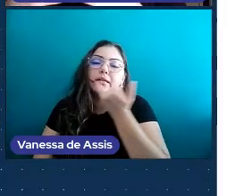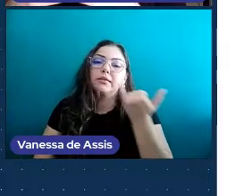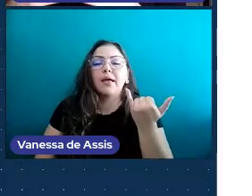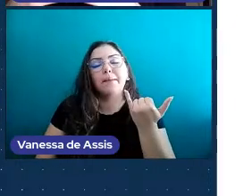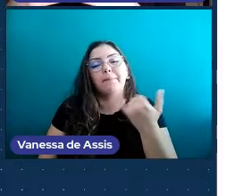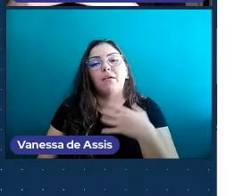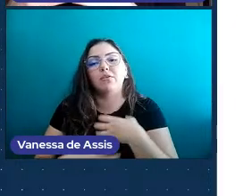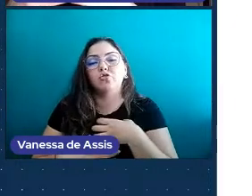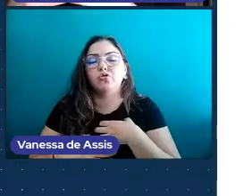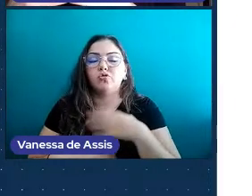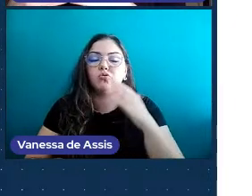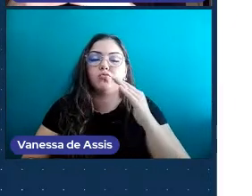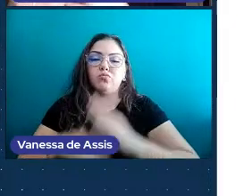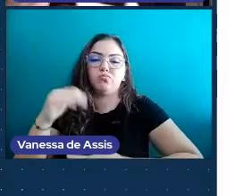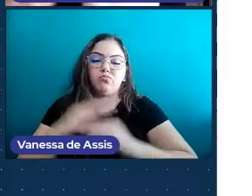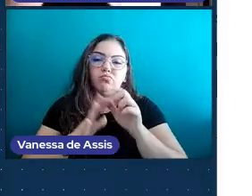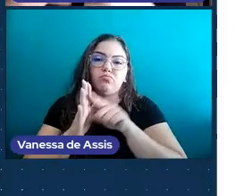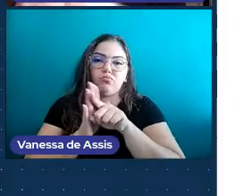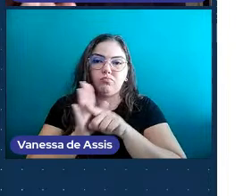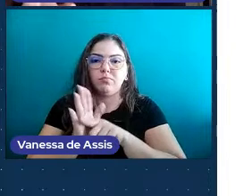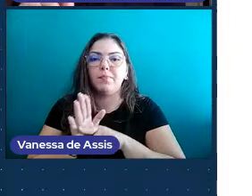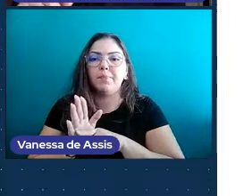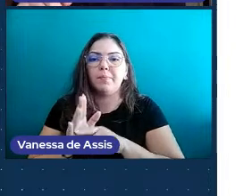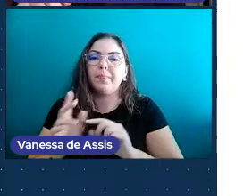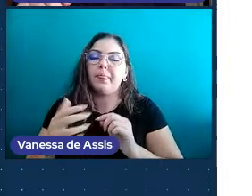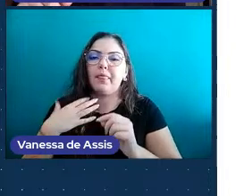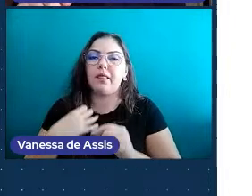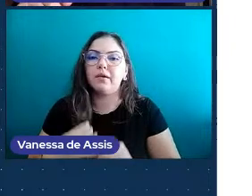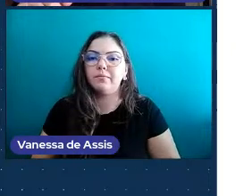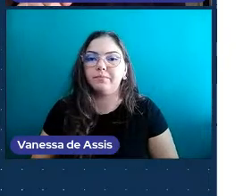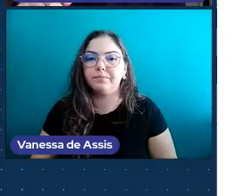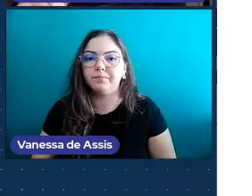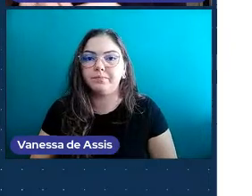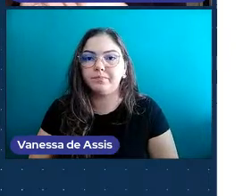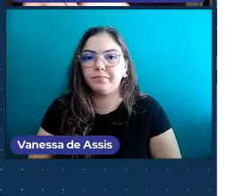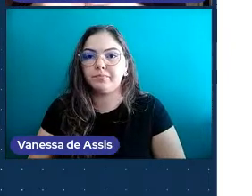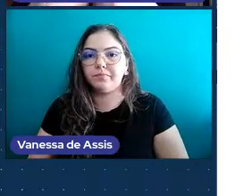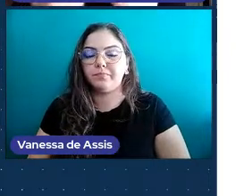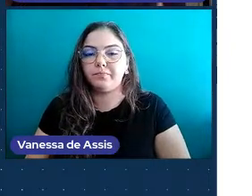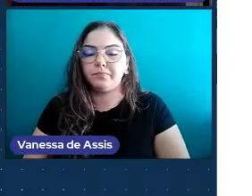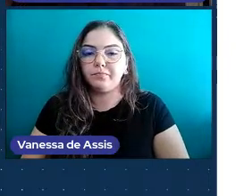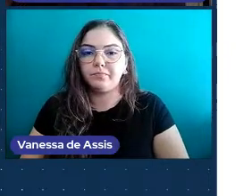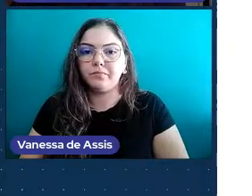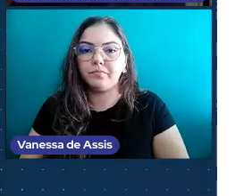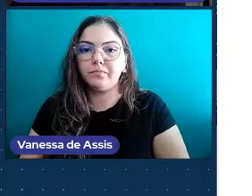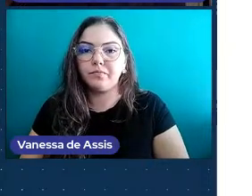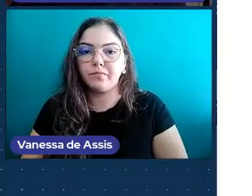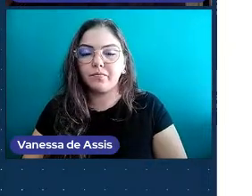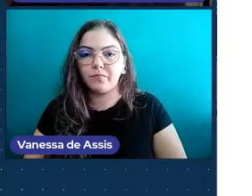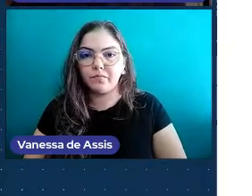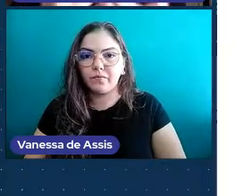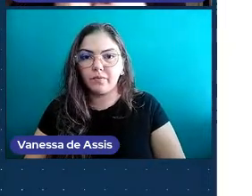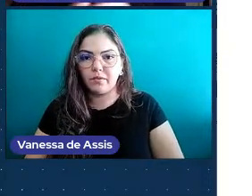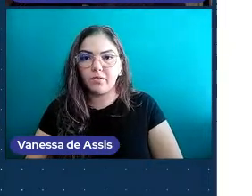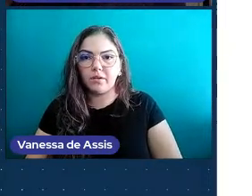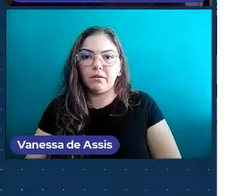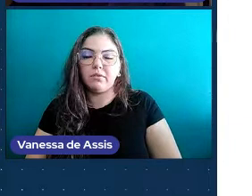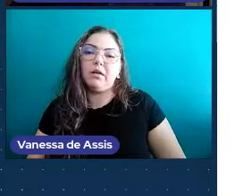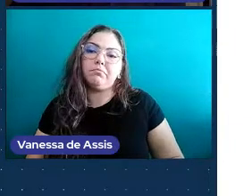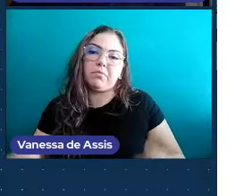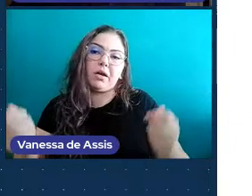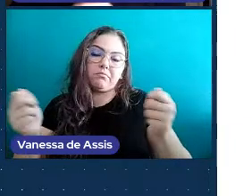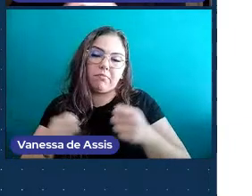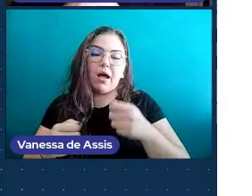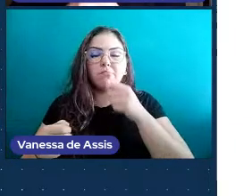gente traz isso de forma um pouco mais detalhada e também tem a possibilidade de consultar o próprio